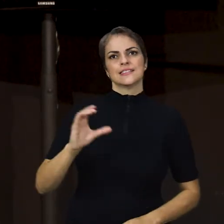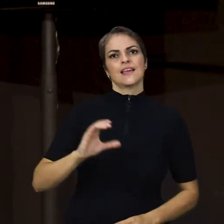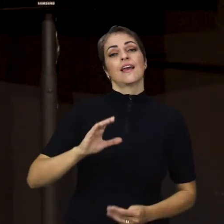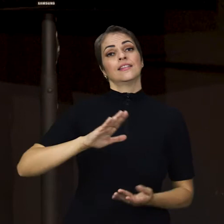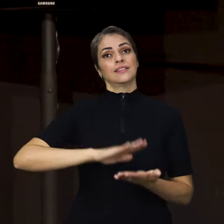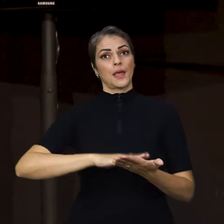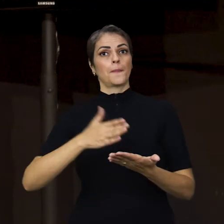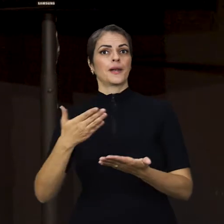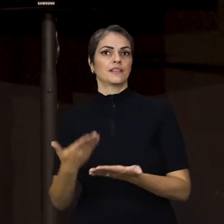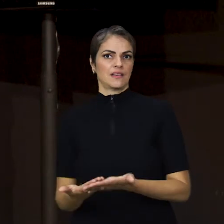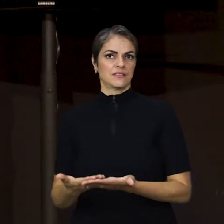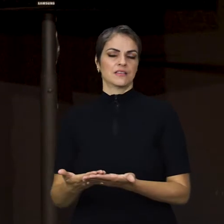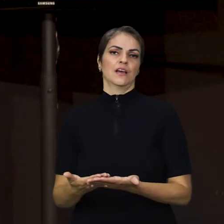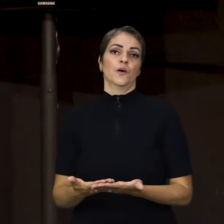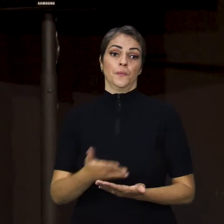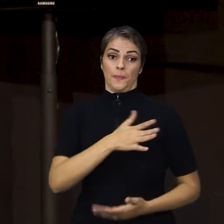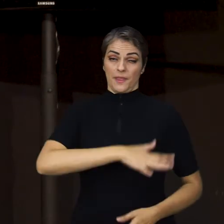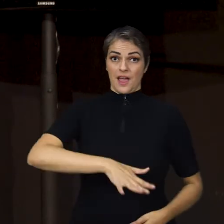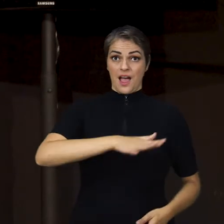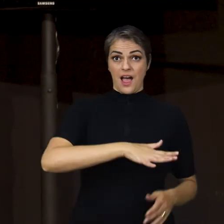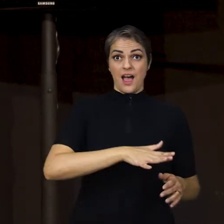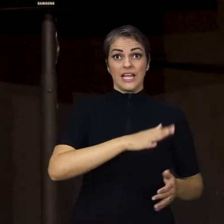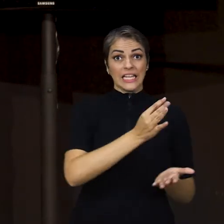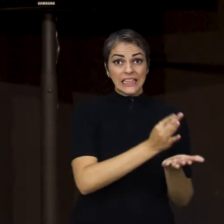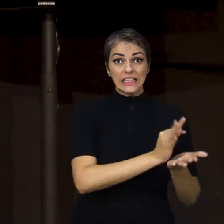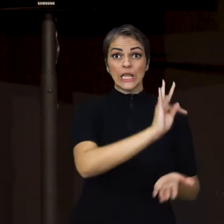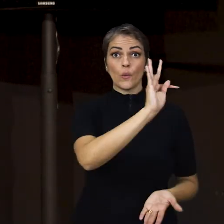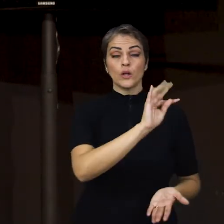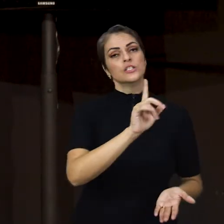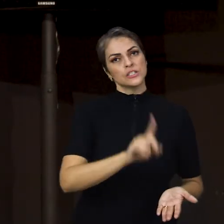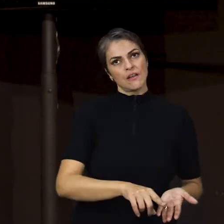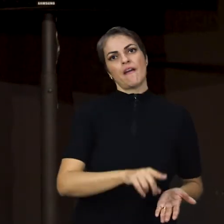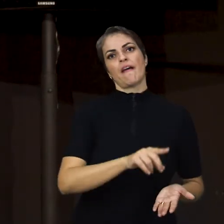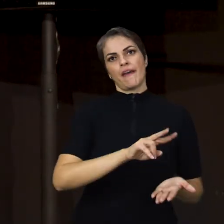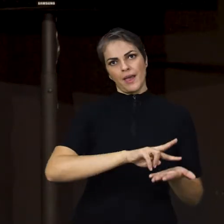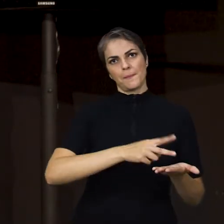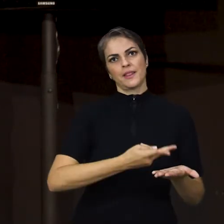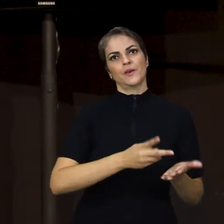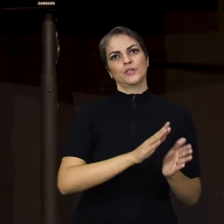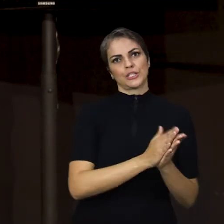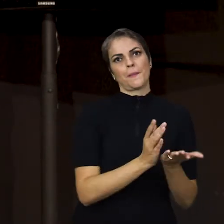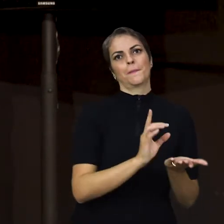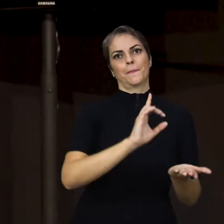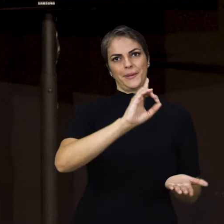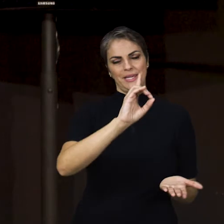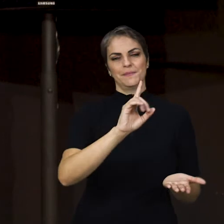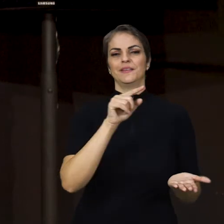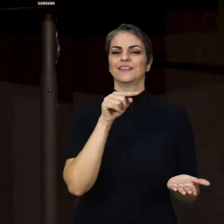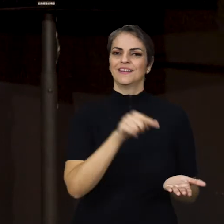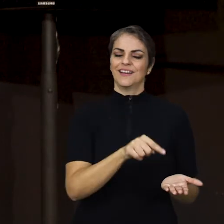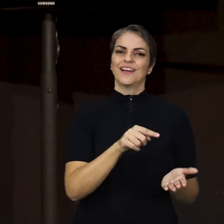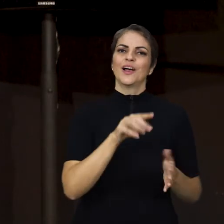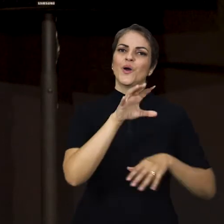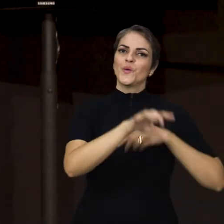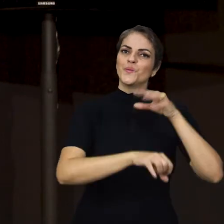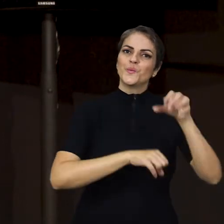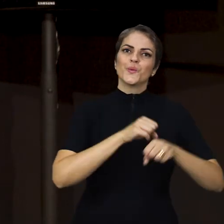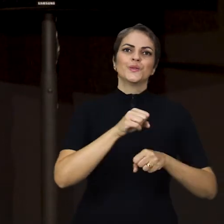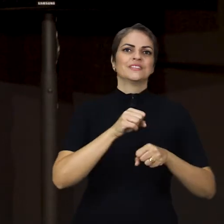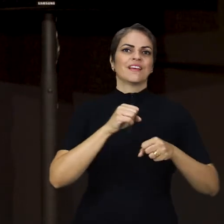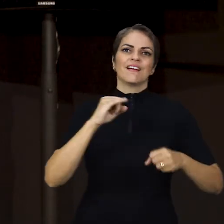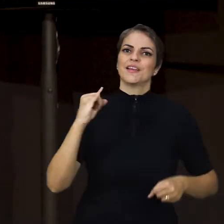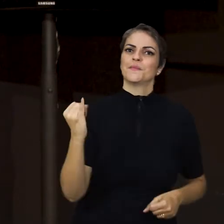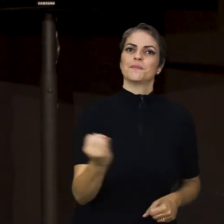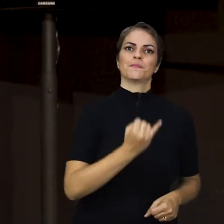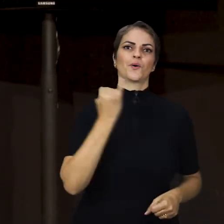da teologia, a hermenêutica bíblica é a ciência que se dedica à busca pela relevância